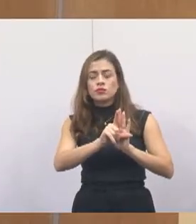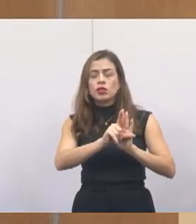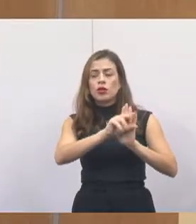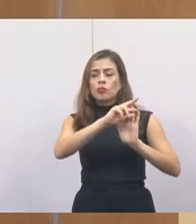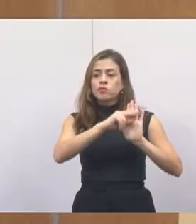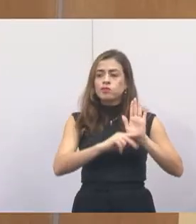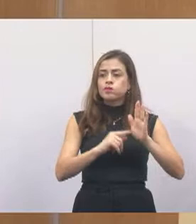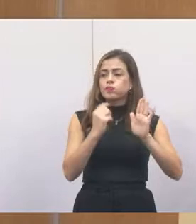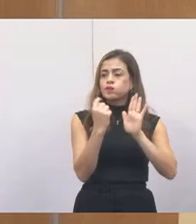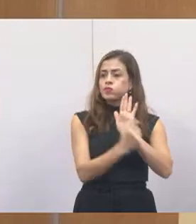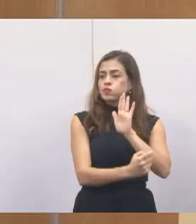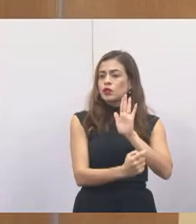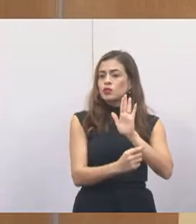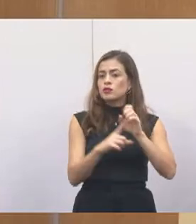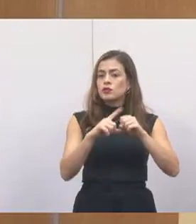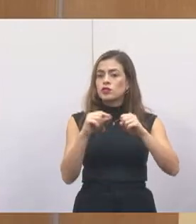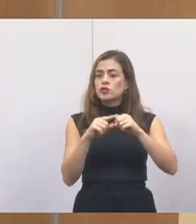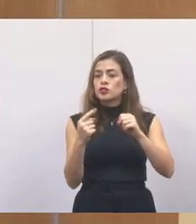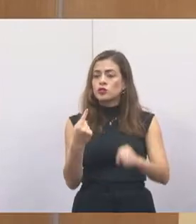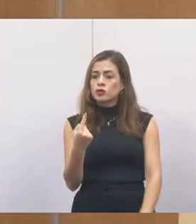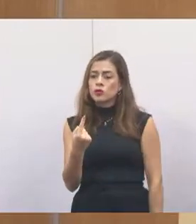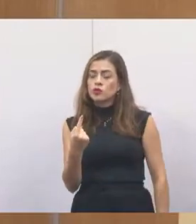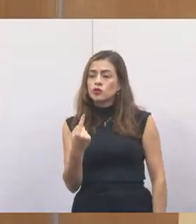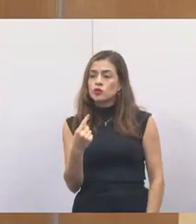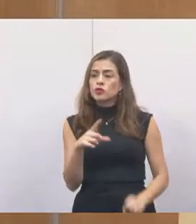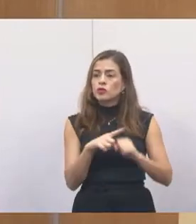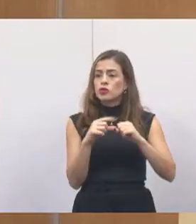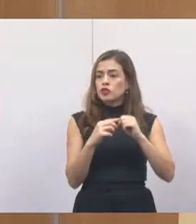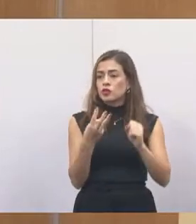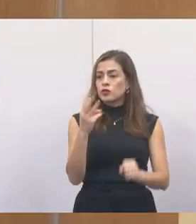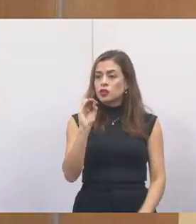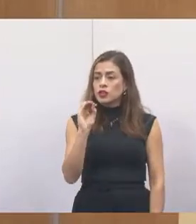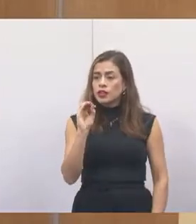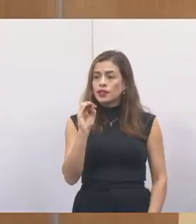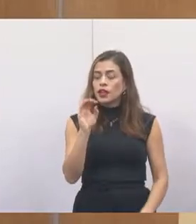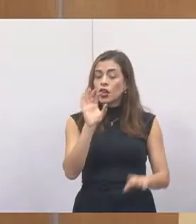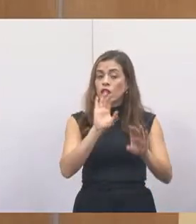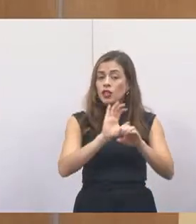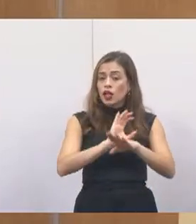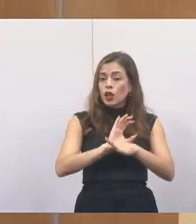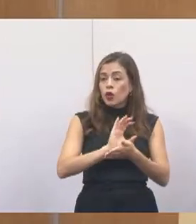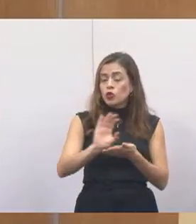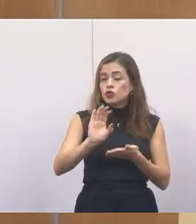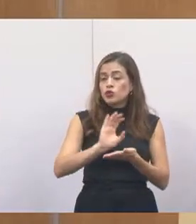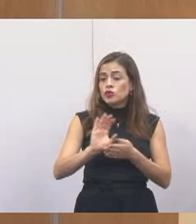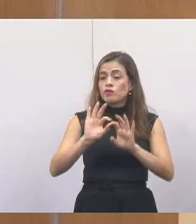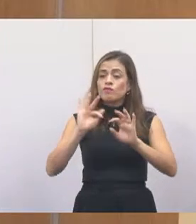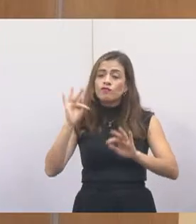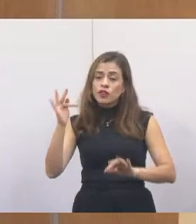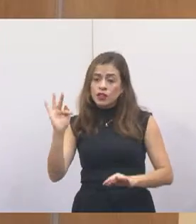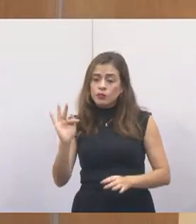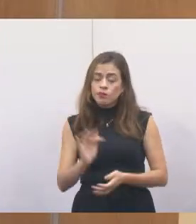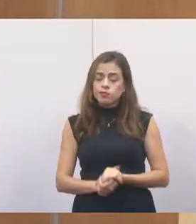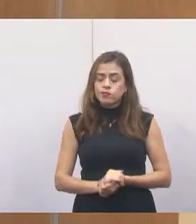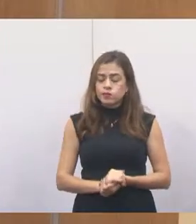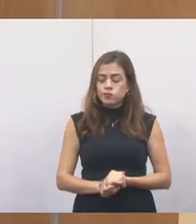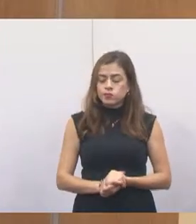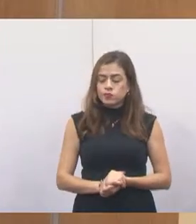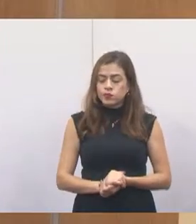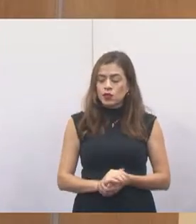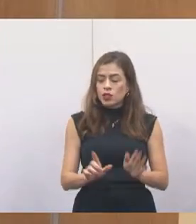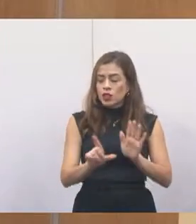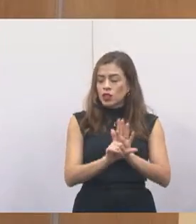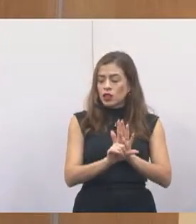o inciso do artigo 1, do artigo 30 da Constituição Federal, do artigo 60, inciso 1, do artigo 61, da